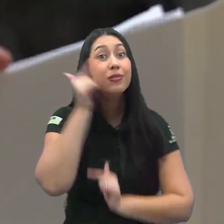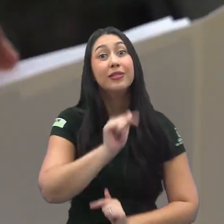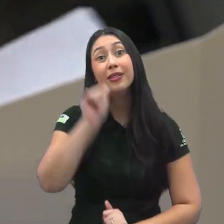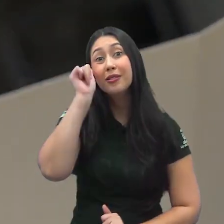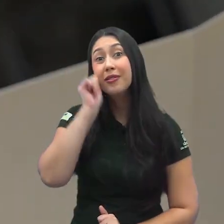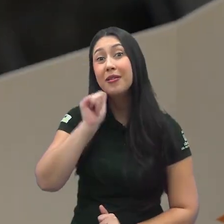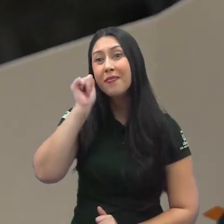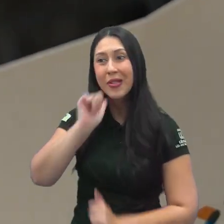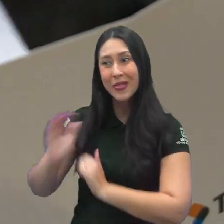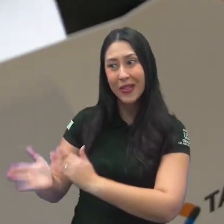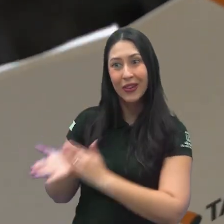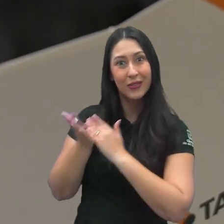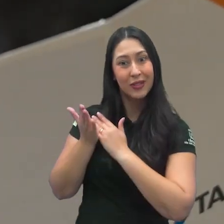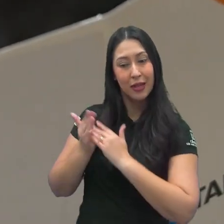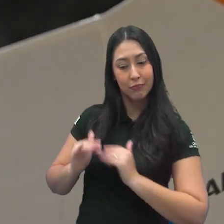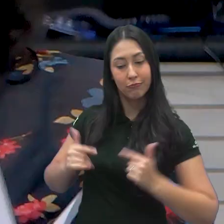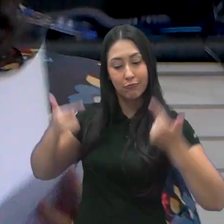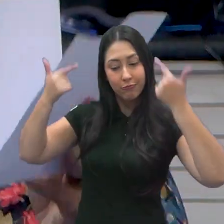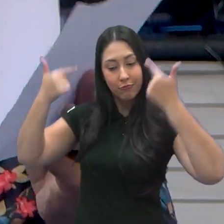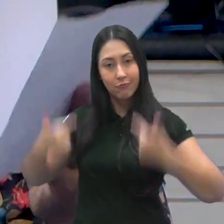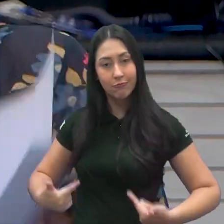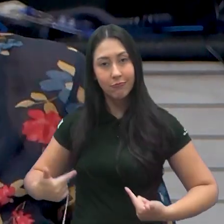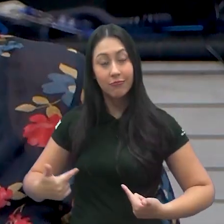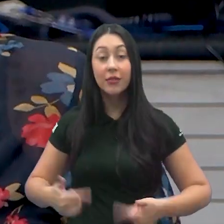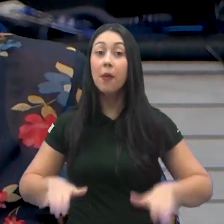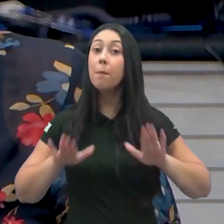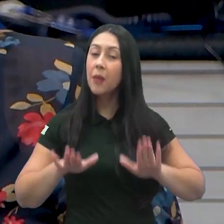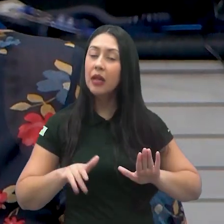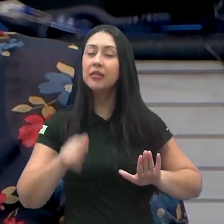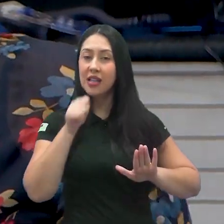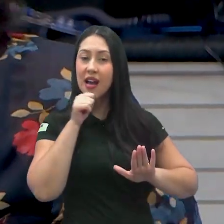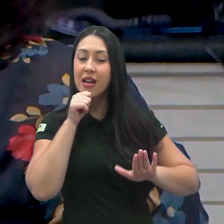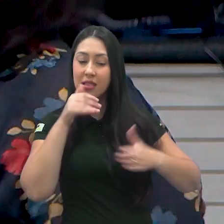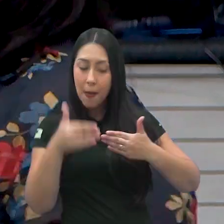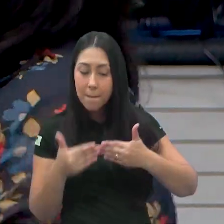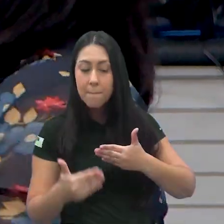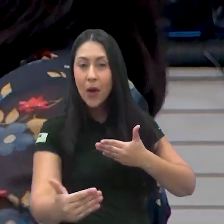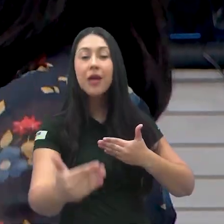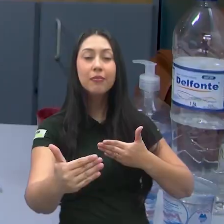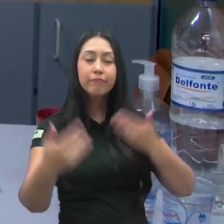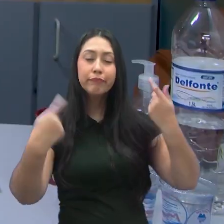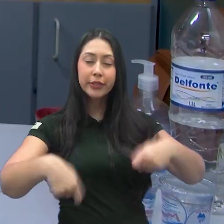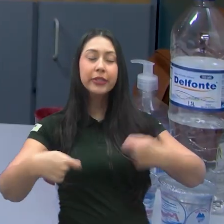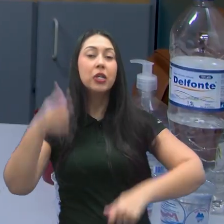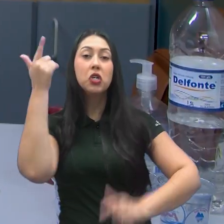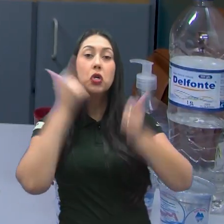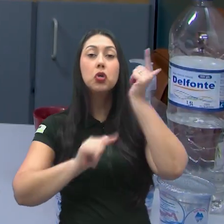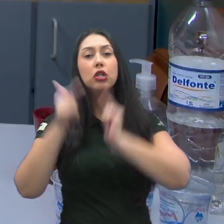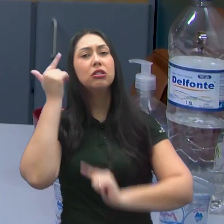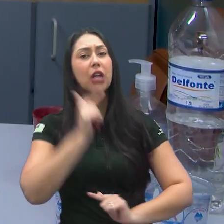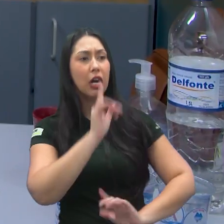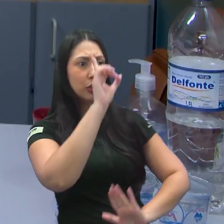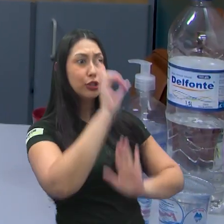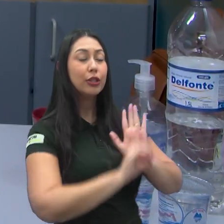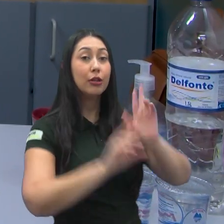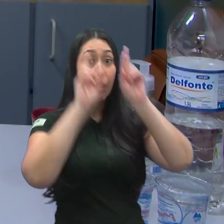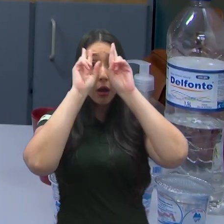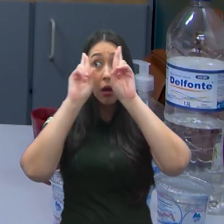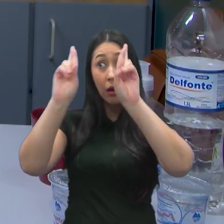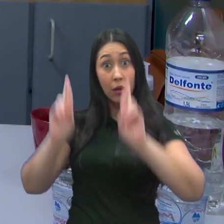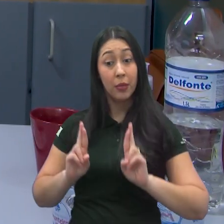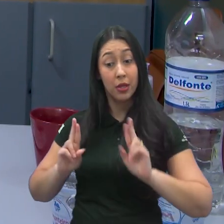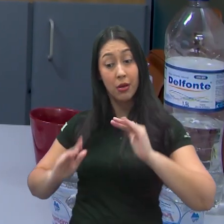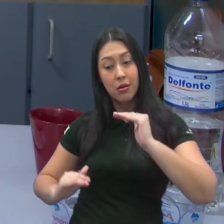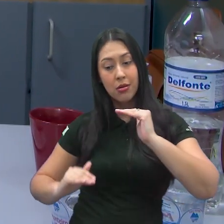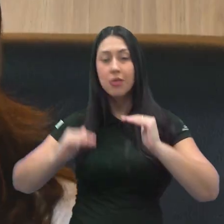femininas que nos fizeram chegar até aqui. E ainda tem muito para ser conquistado. Mais direitos, respeito